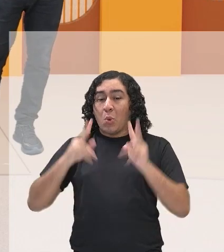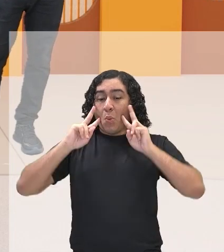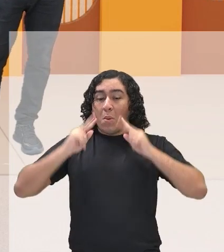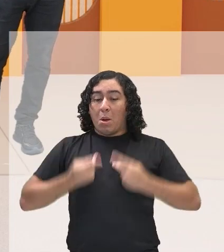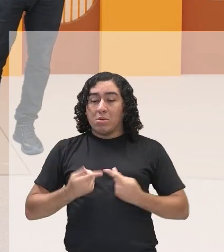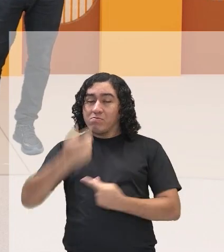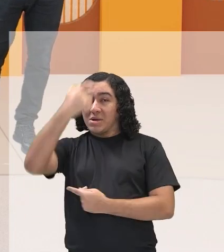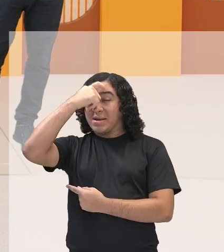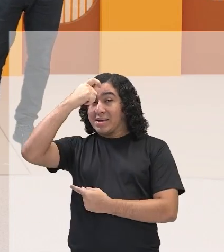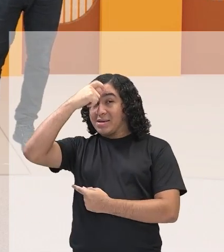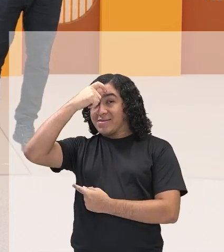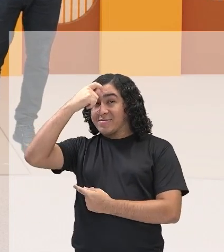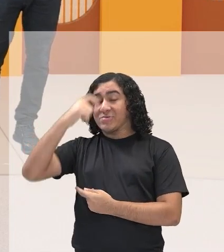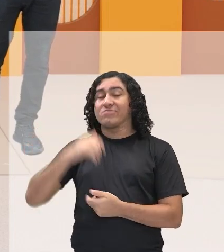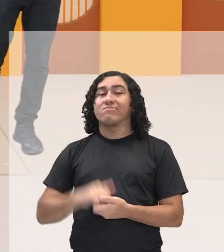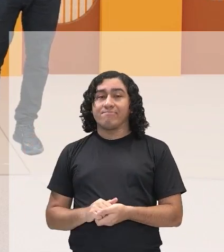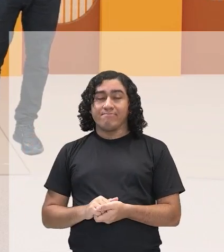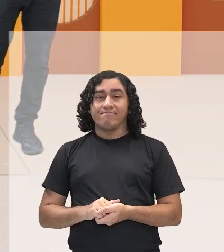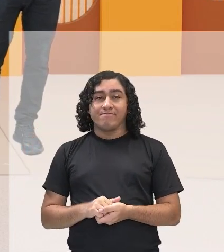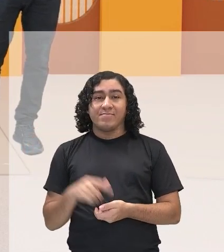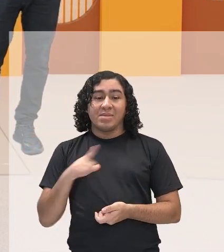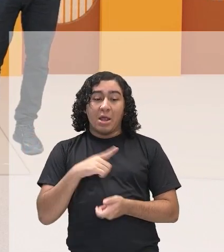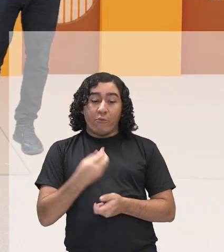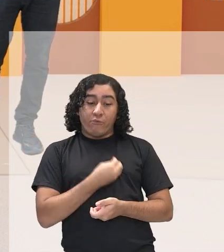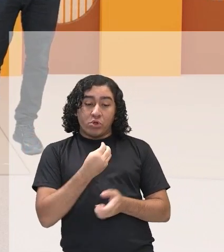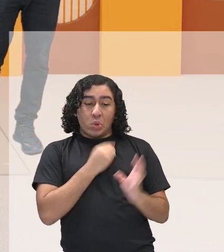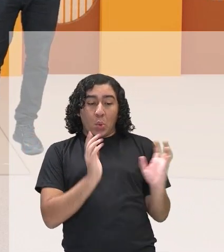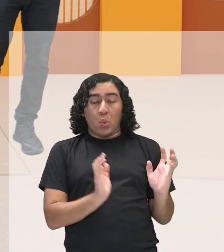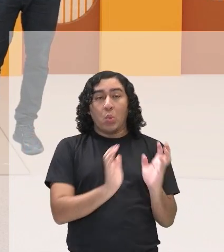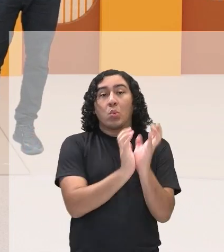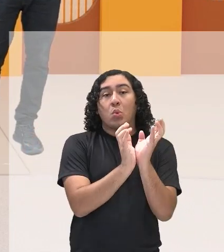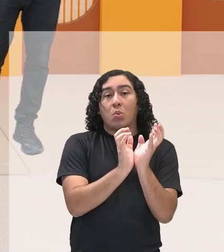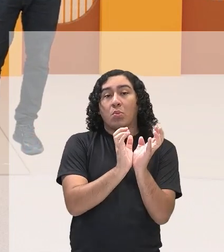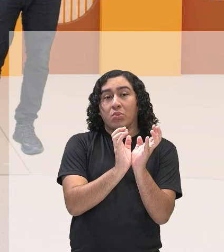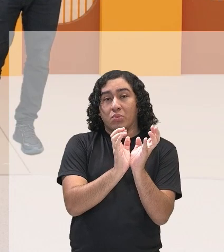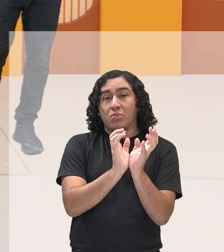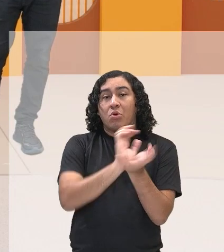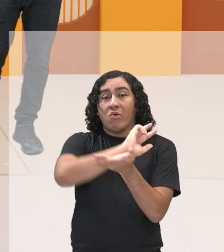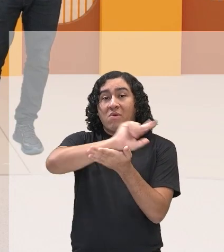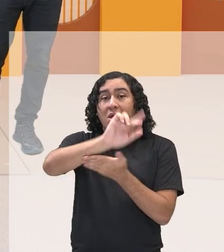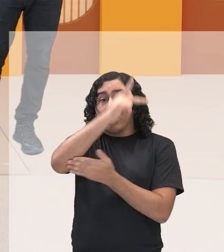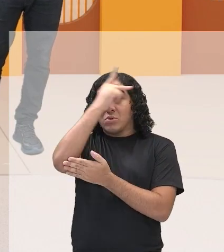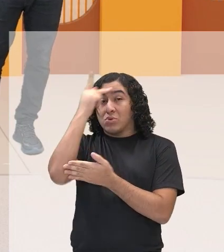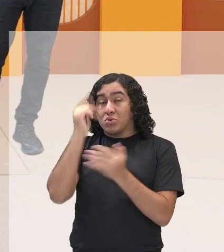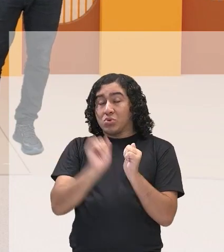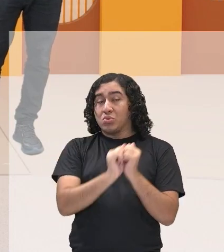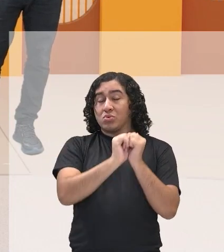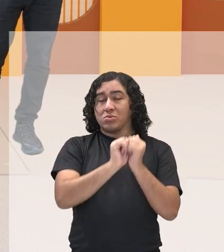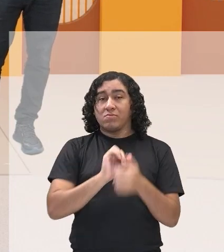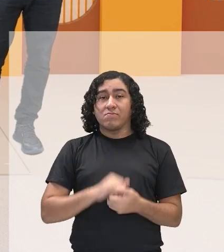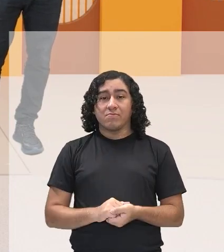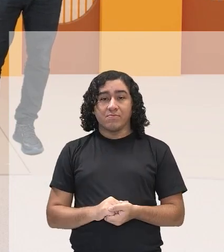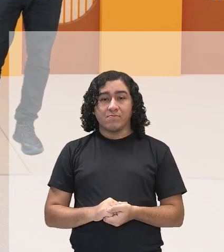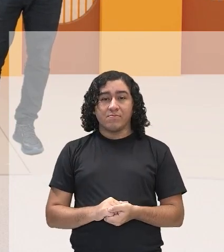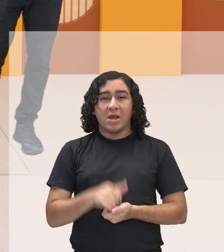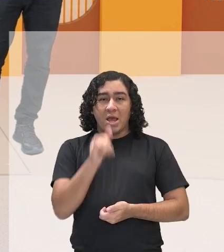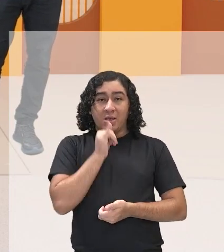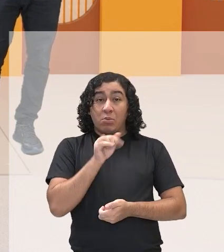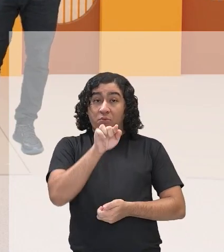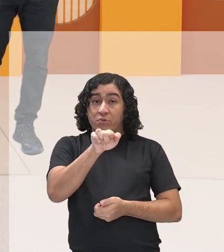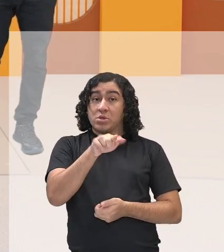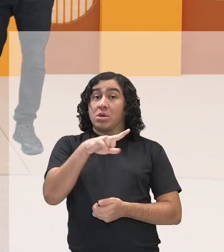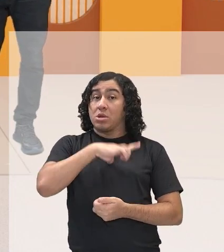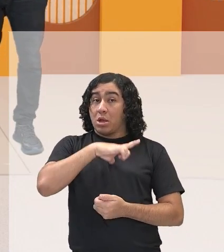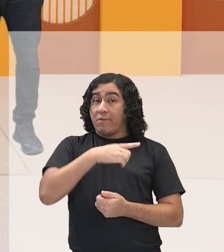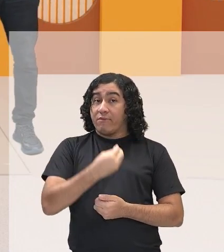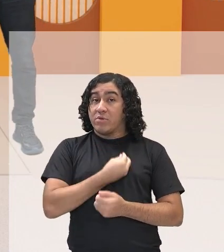complexidade do ser humano que vive em grupo, que vive no coletivo. Você vê dentro de uma família, né? Às